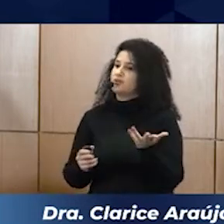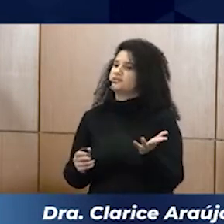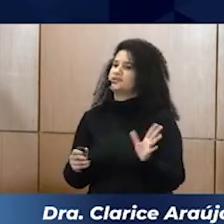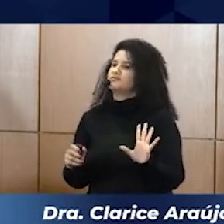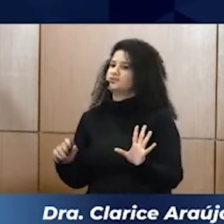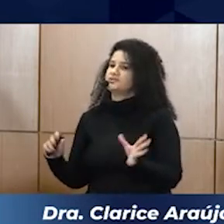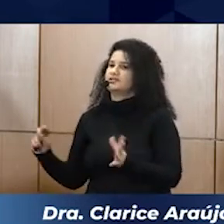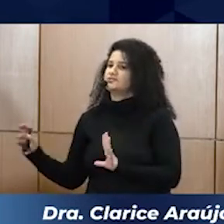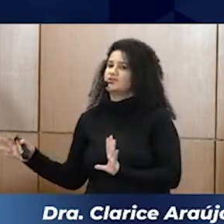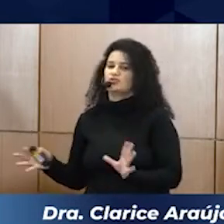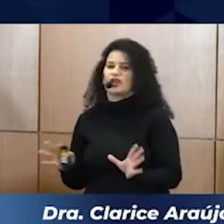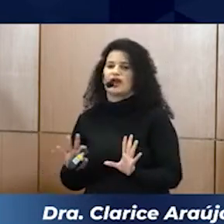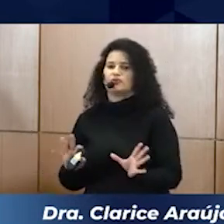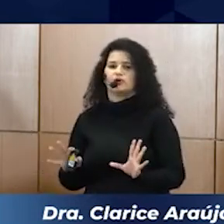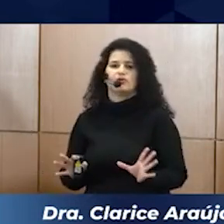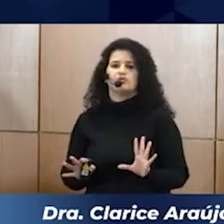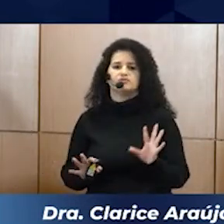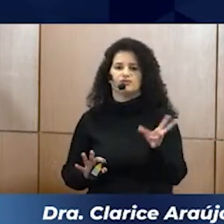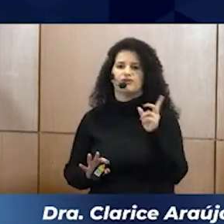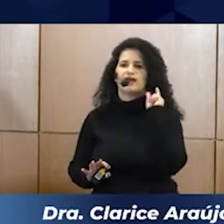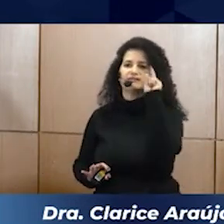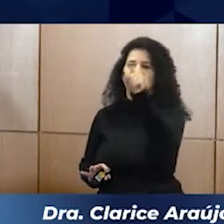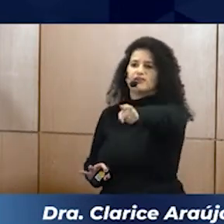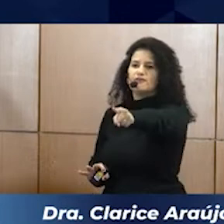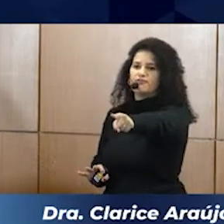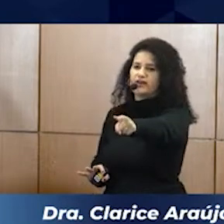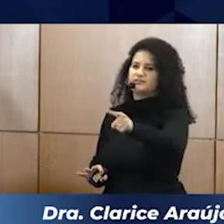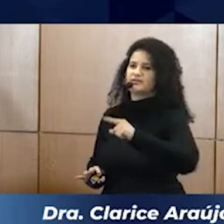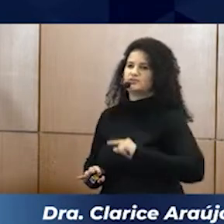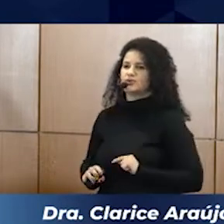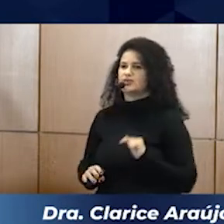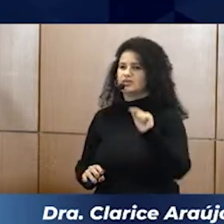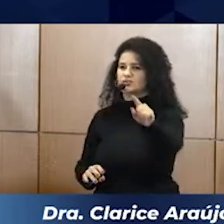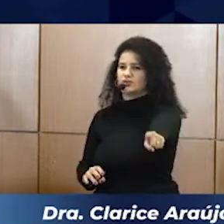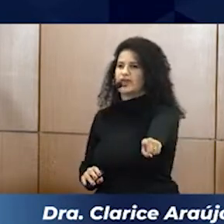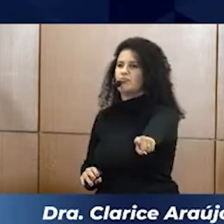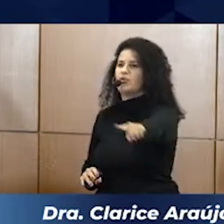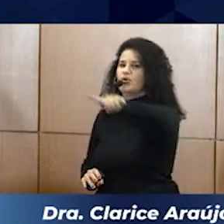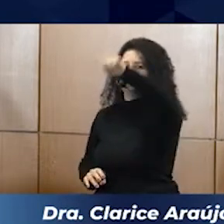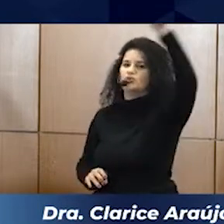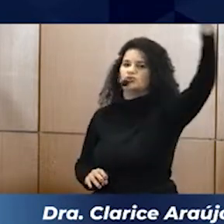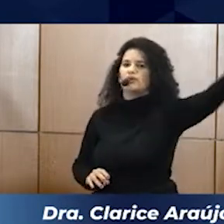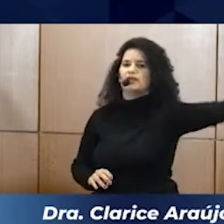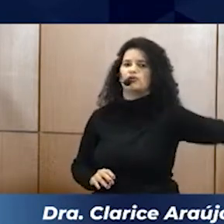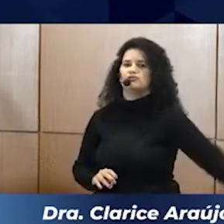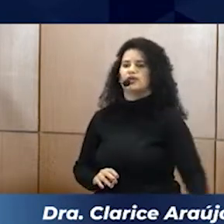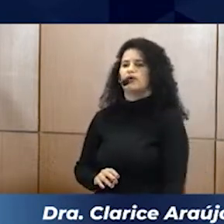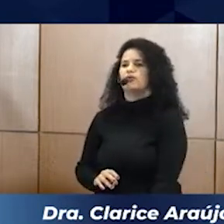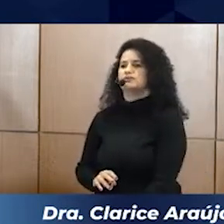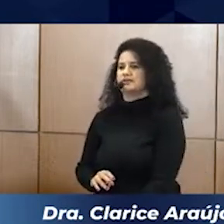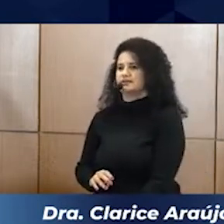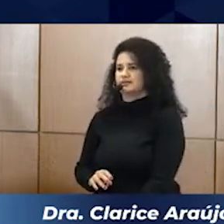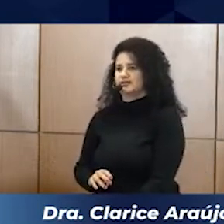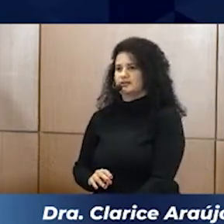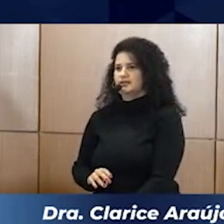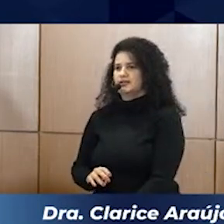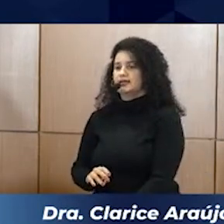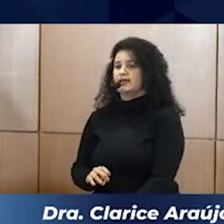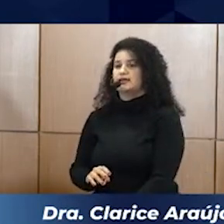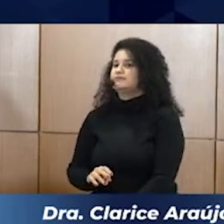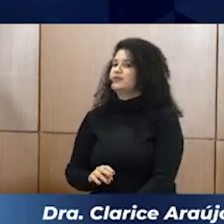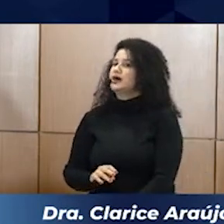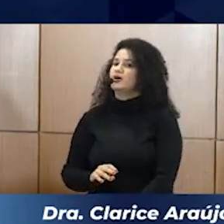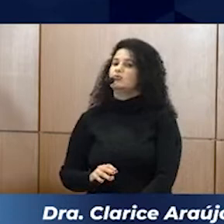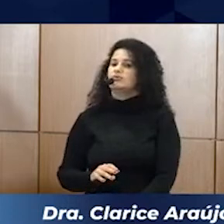artigos, as próprias revisões, elas não vão chegar numa conclusão e falar assim, faça isso aqui, que isso aqui é bom e muito melhor do que a outra.